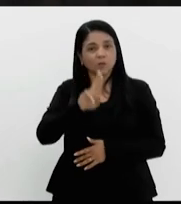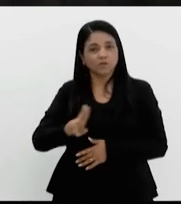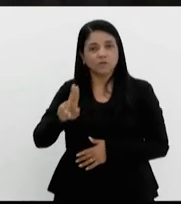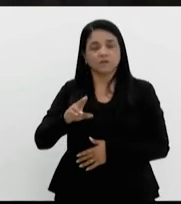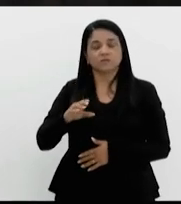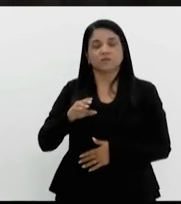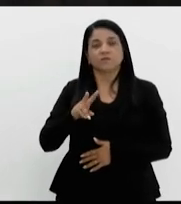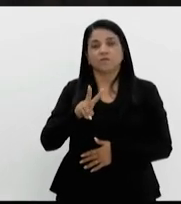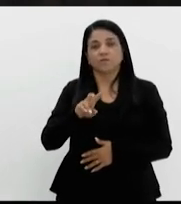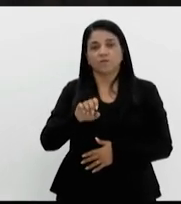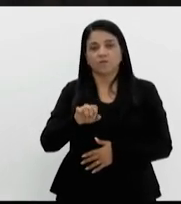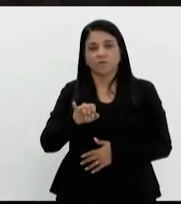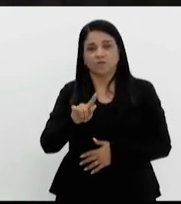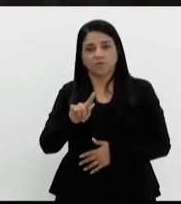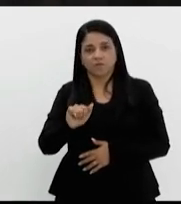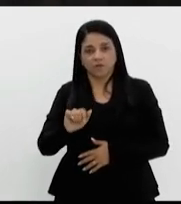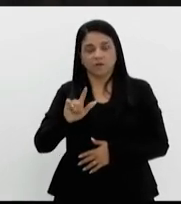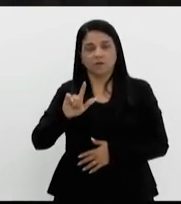E também quero